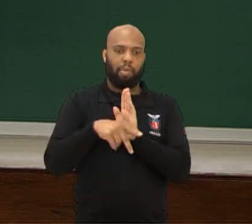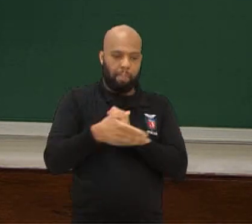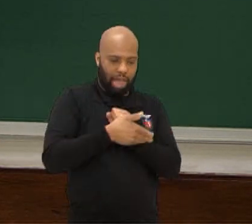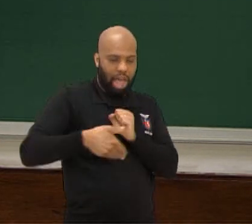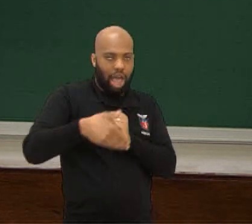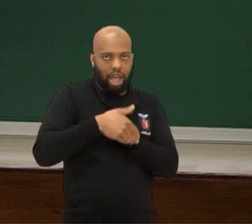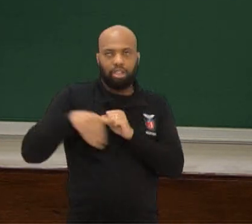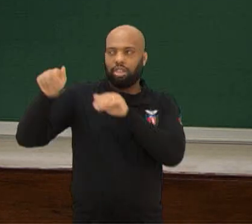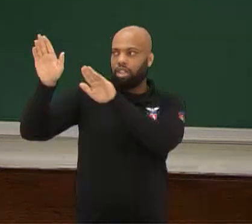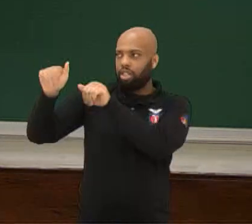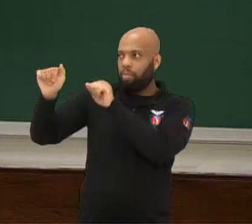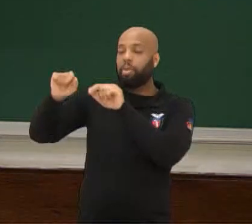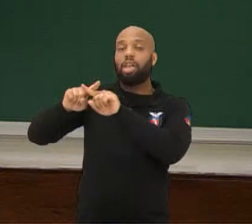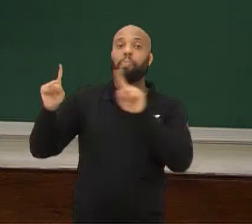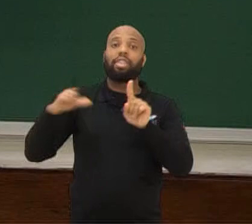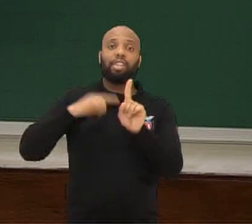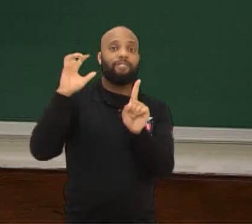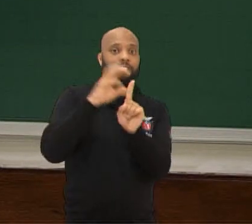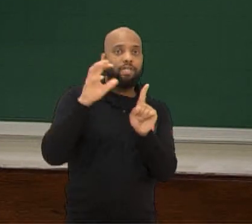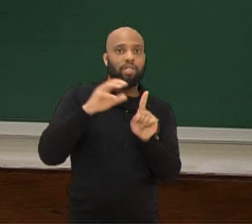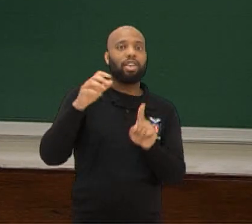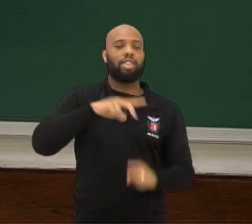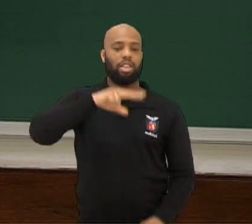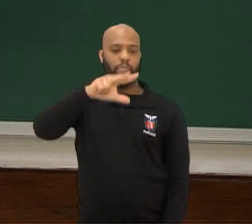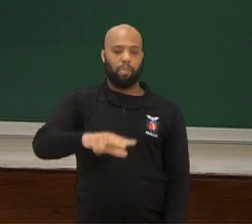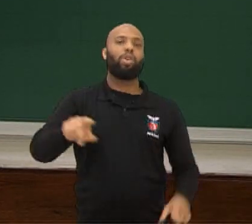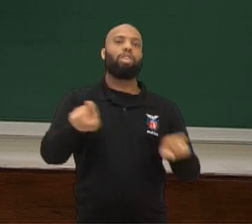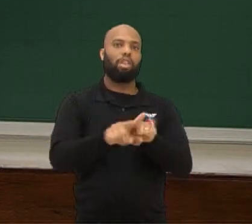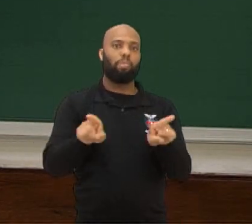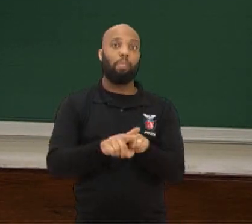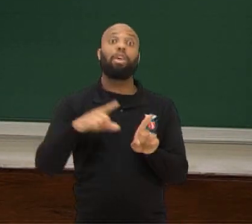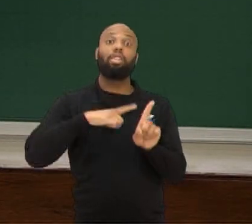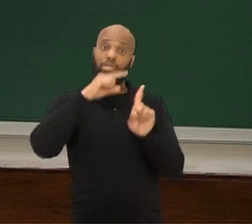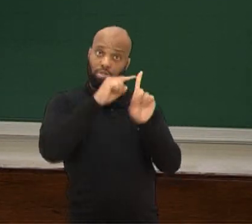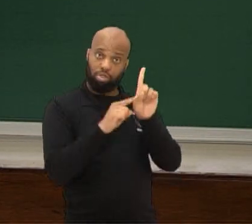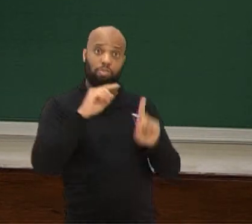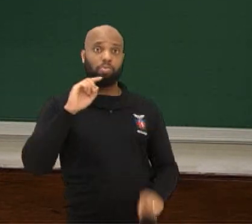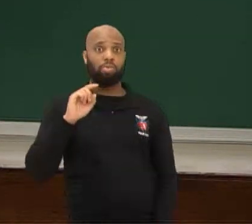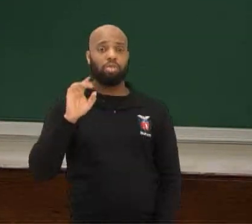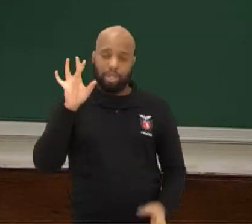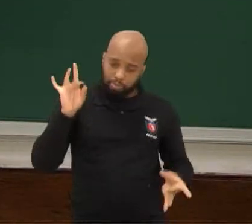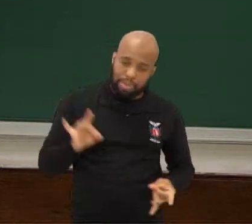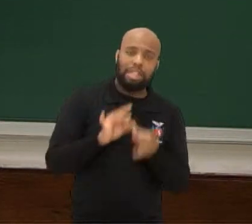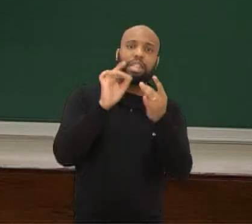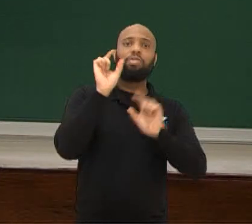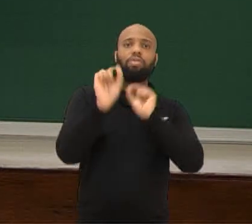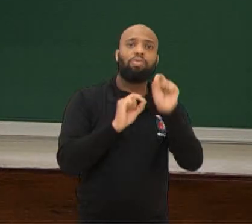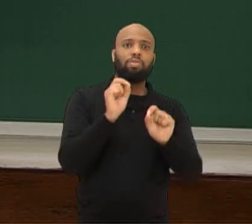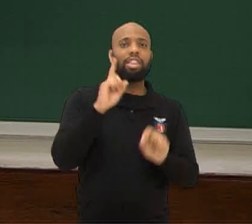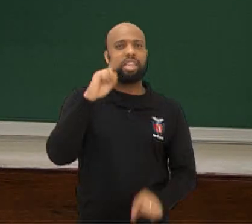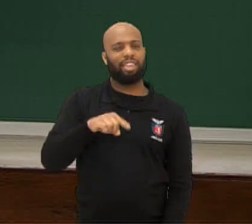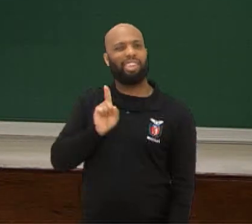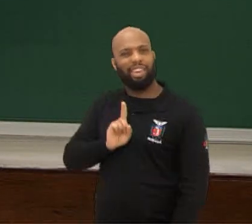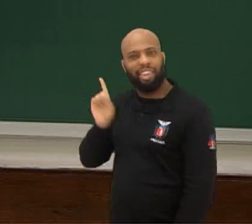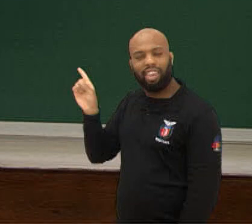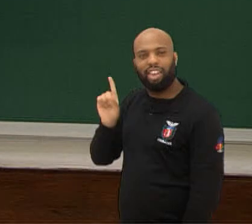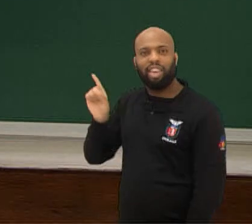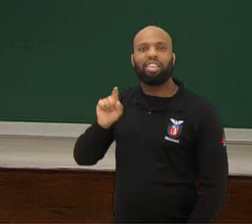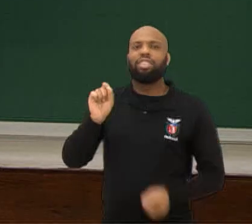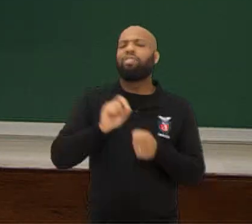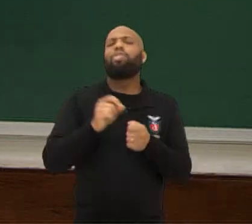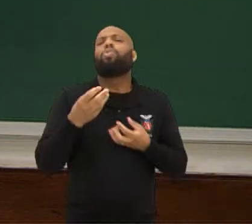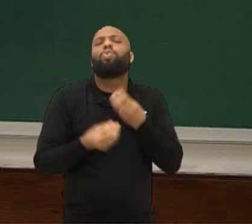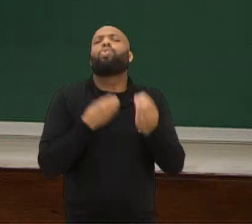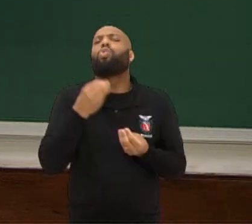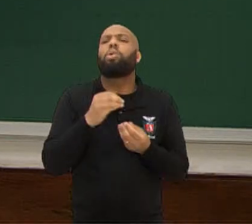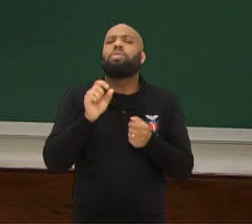mas tem influências portuguesas. E tem um tipo específico ali que é o fandango, que é dançado